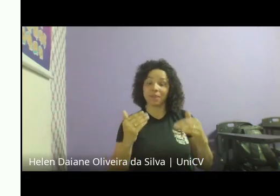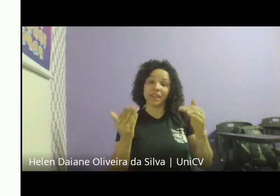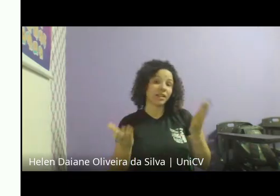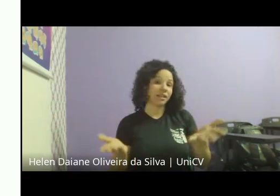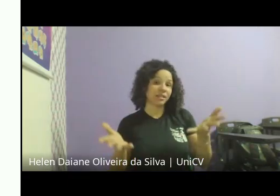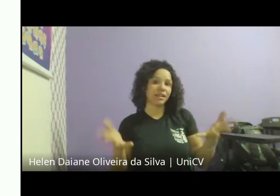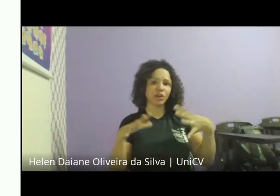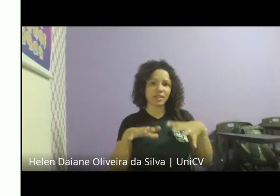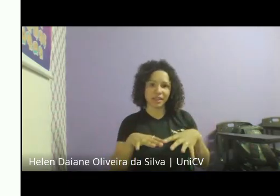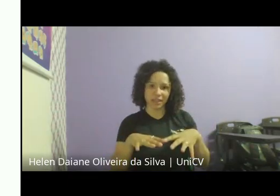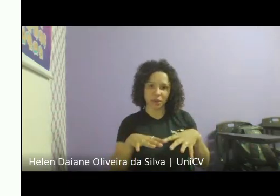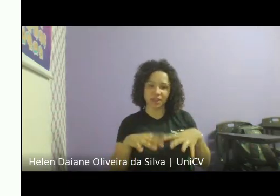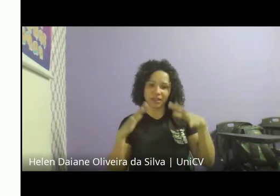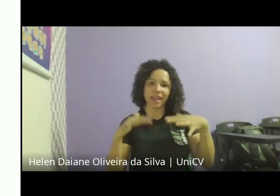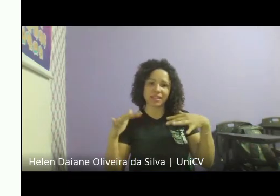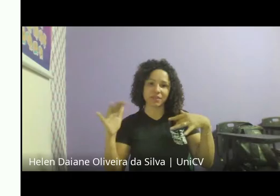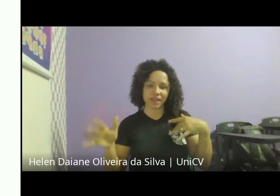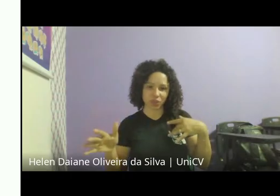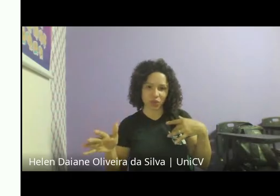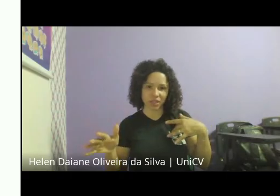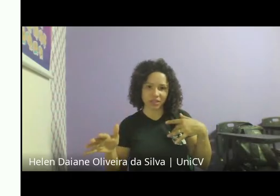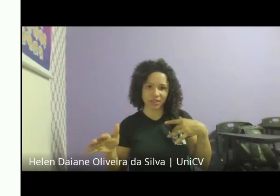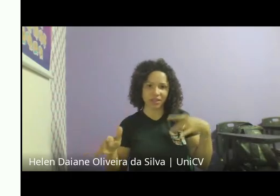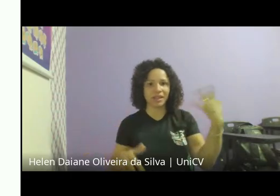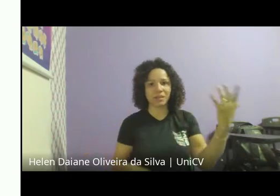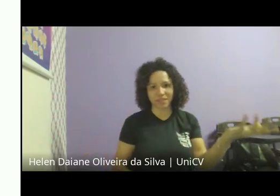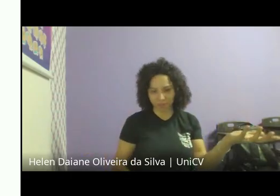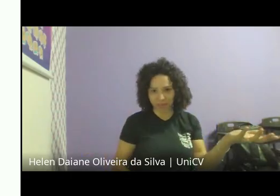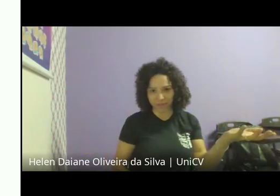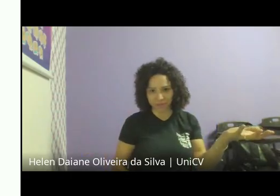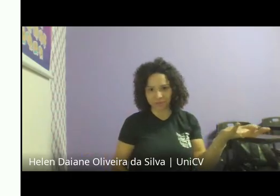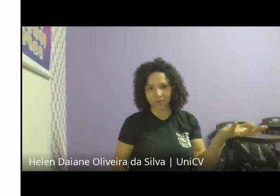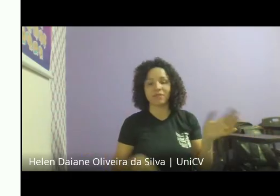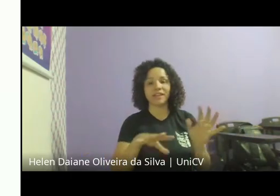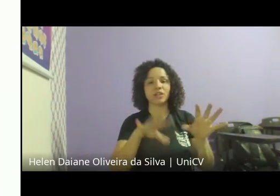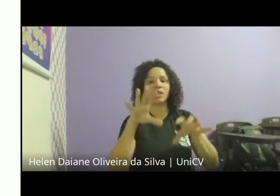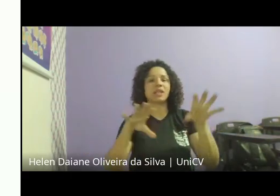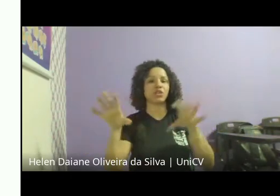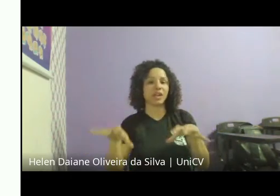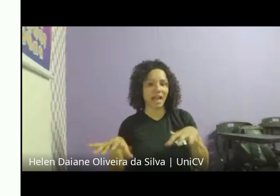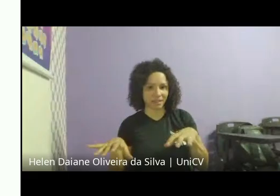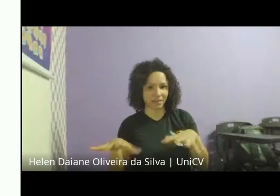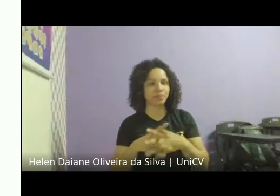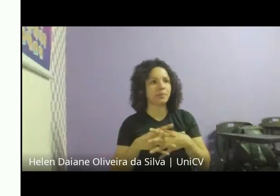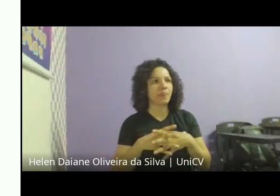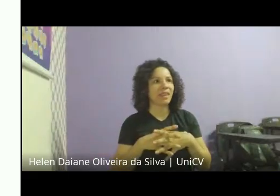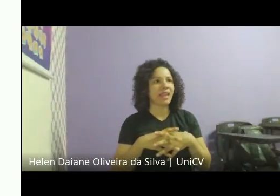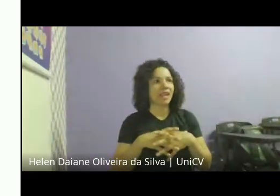assim, se a nossa língua tem essas variações, em Libras também, variações